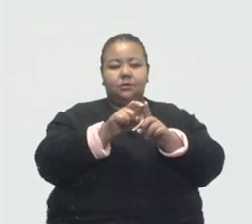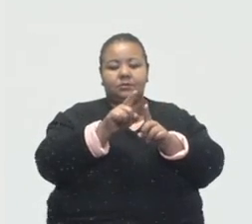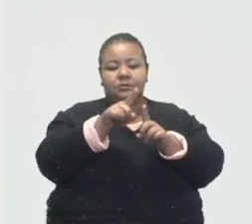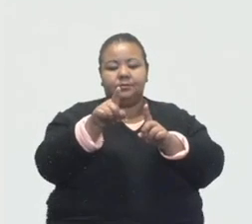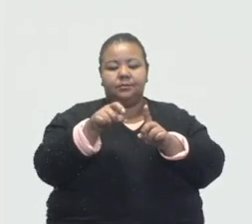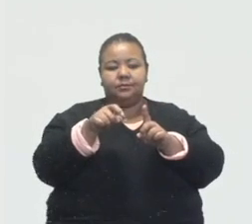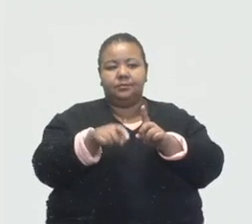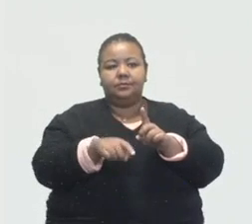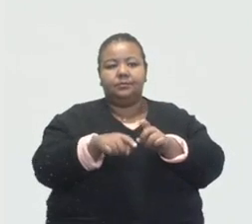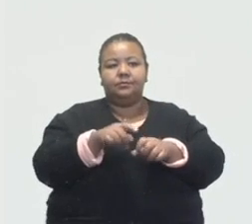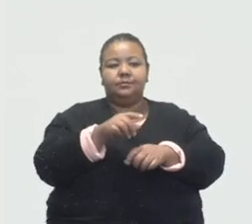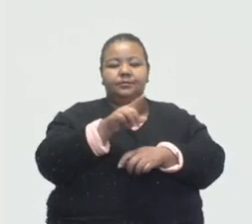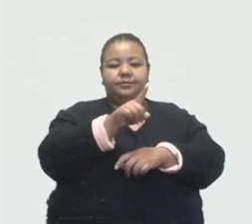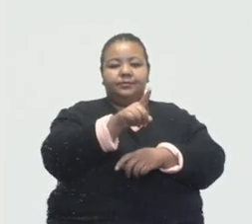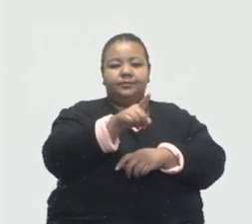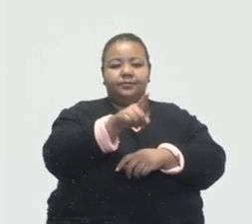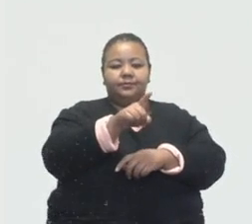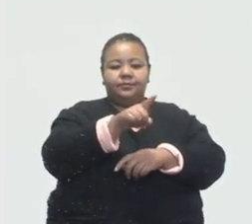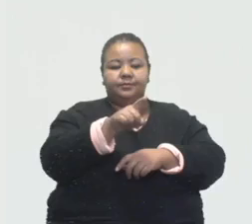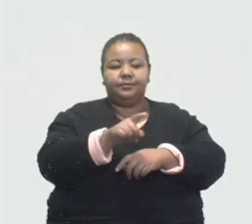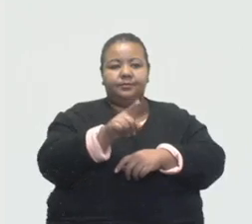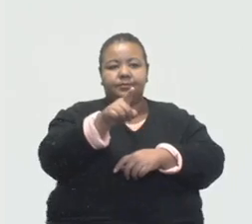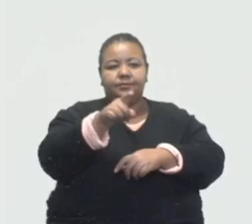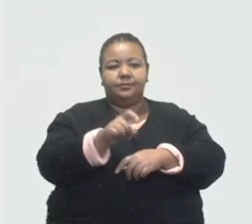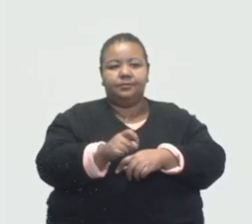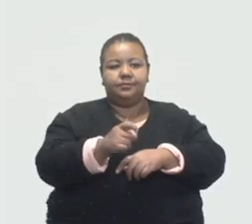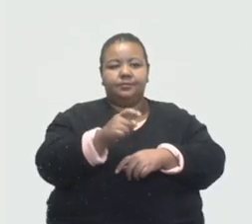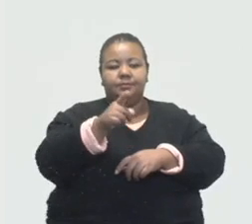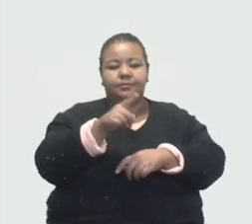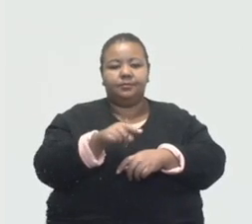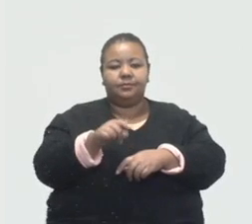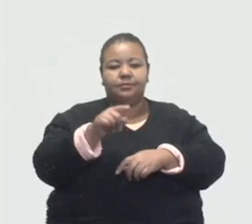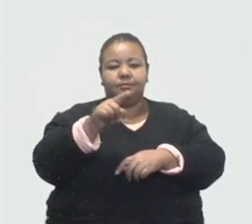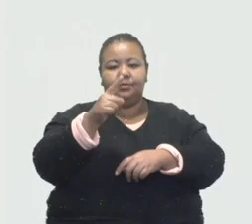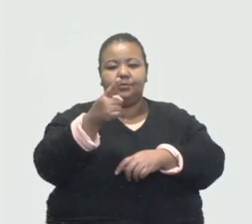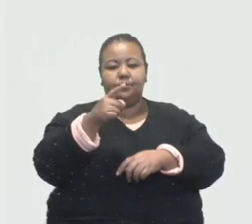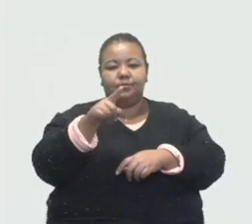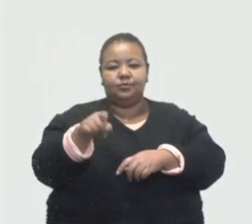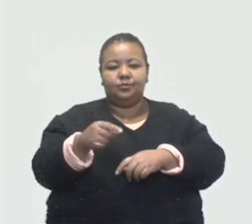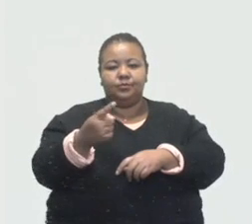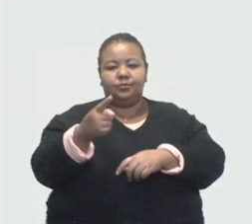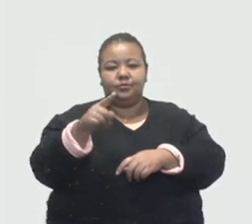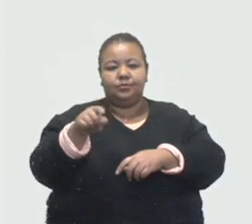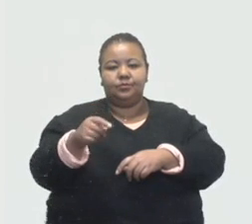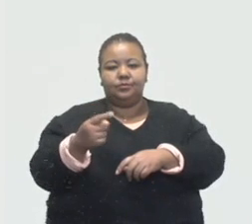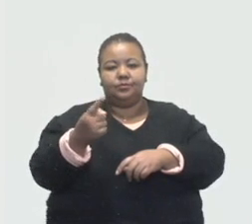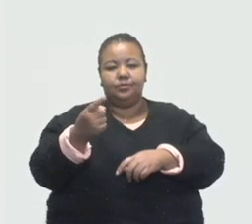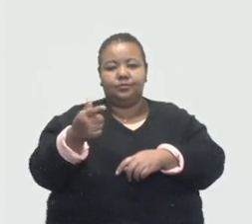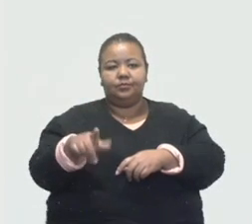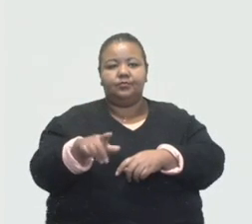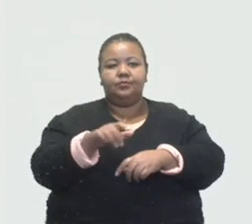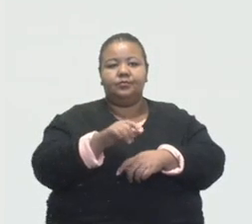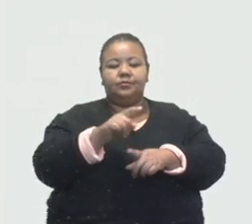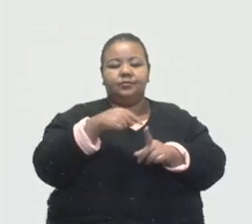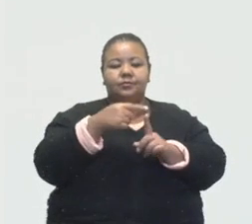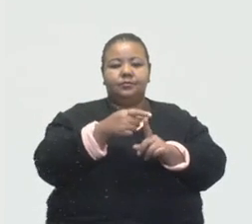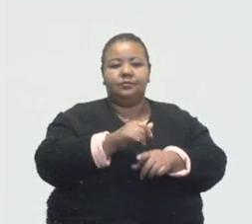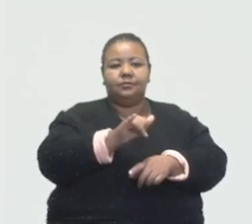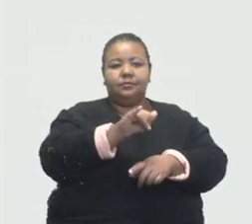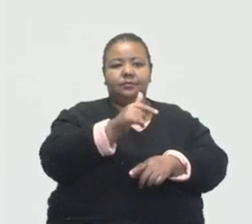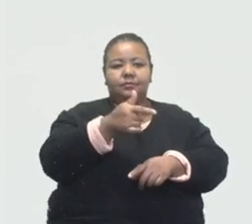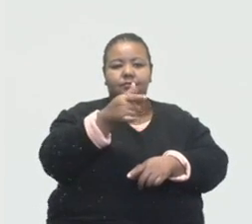nós teremos x, 1 e 1. Colocando o y em evidência, teremos